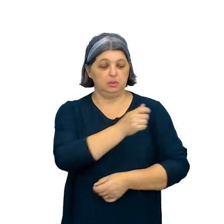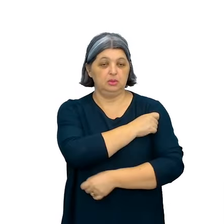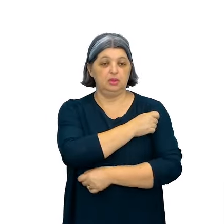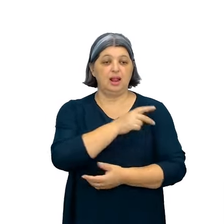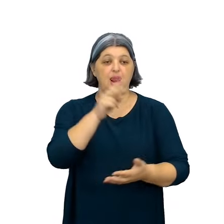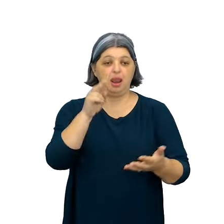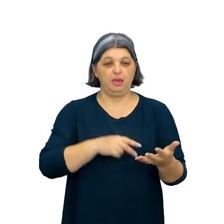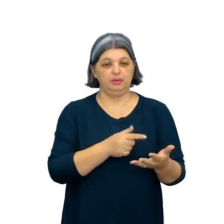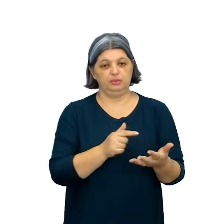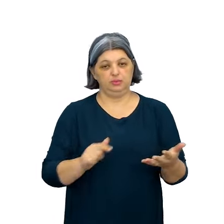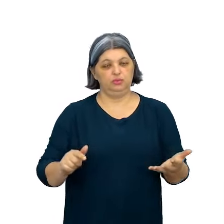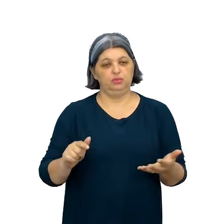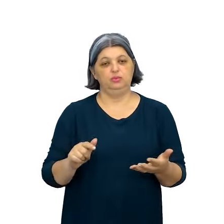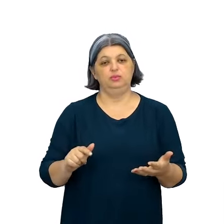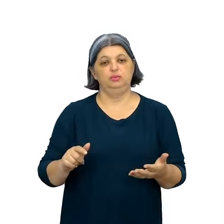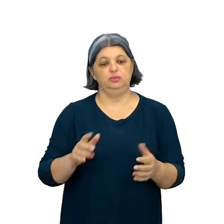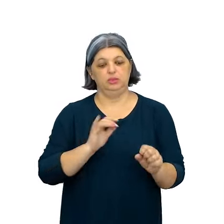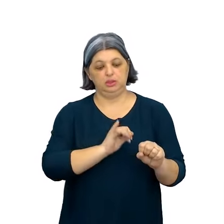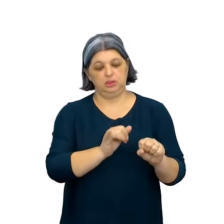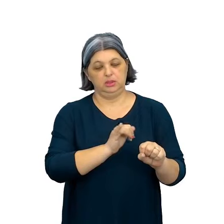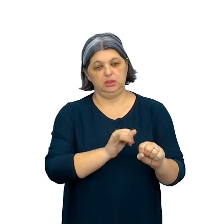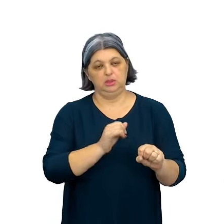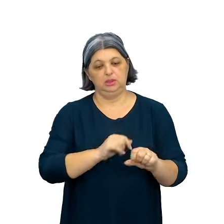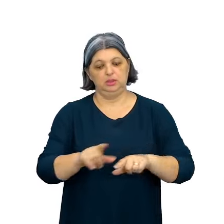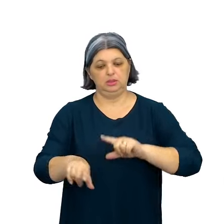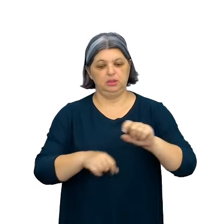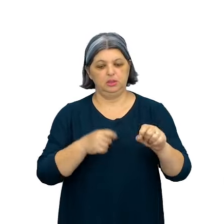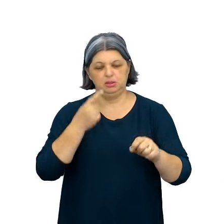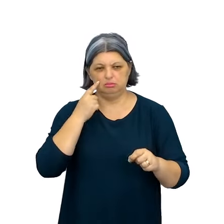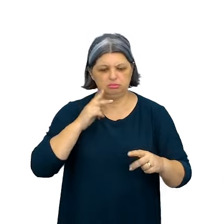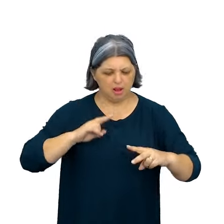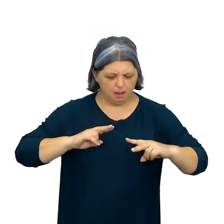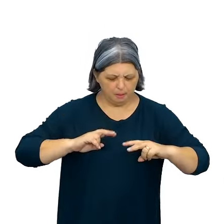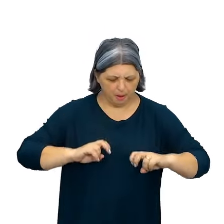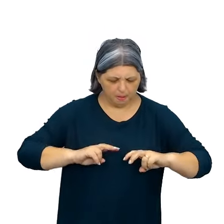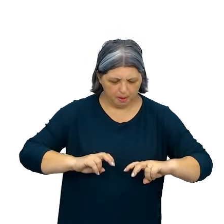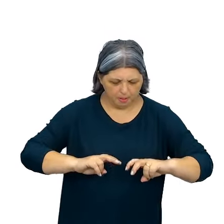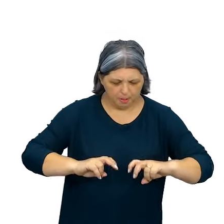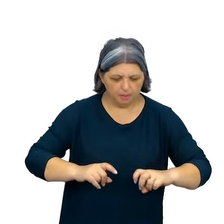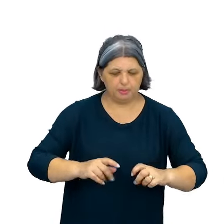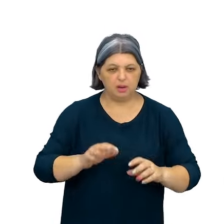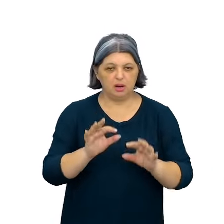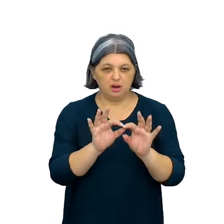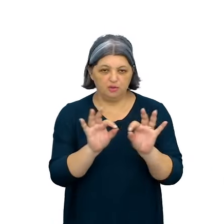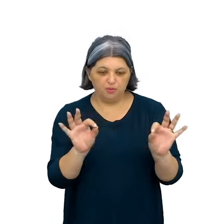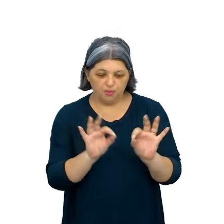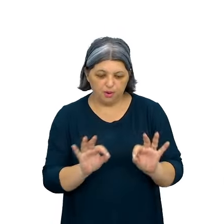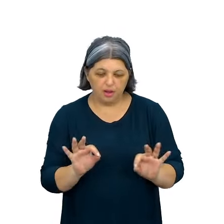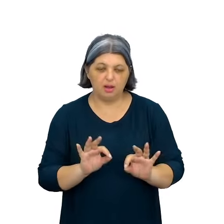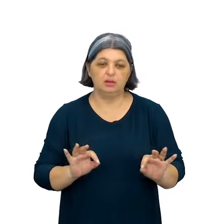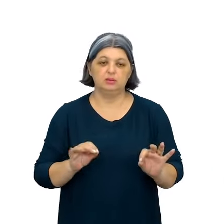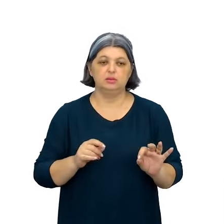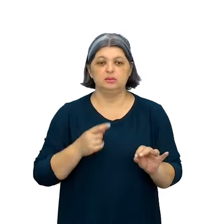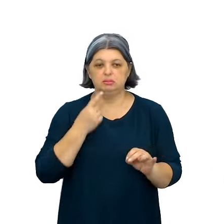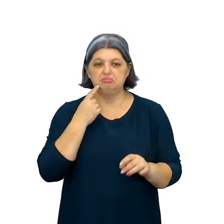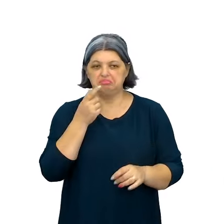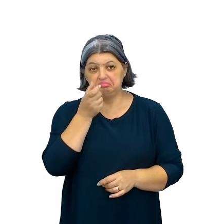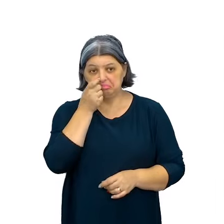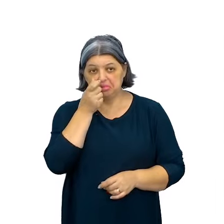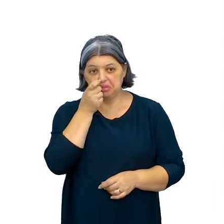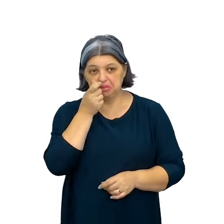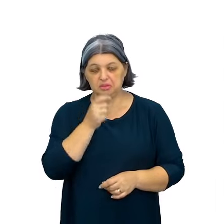crônica escolhida e selecionar, isso é, desentranhar, tirar daquela crônica frases e expressões que sejam interessantes